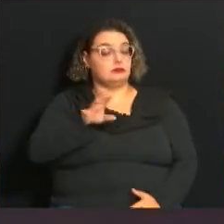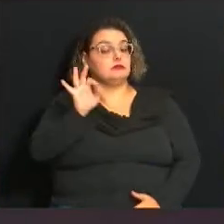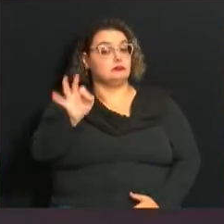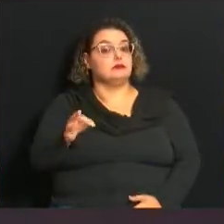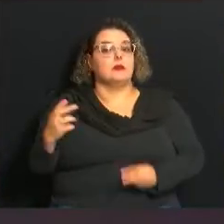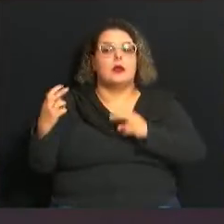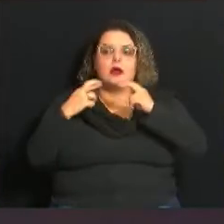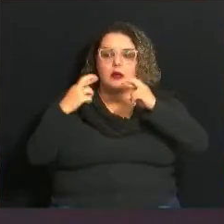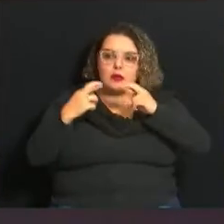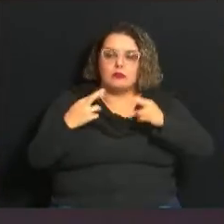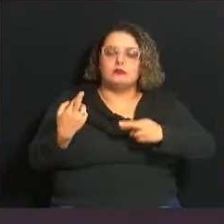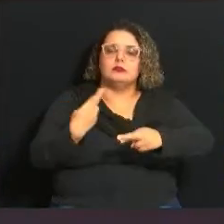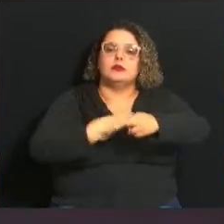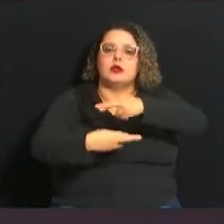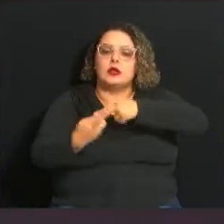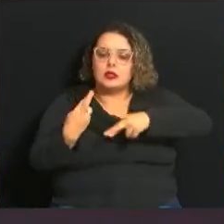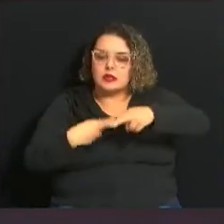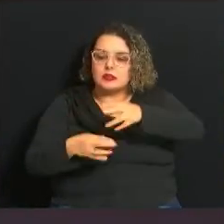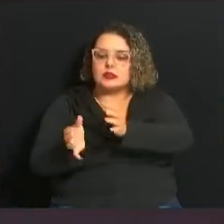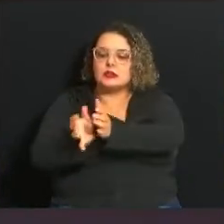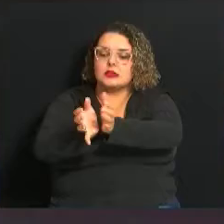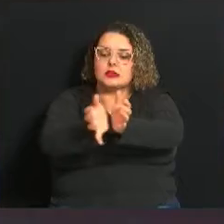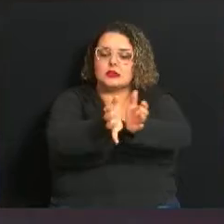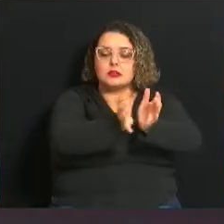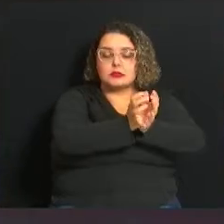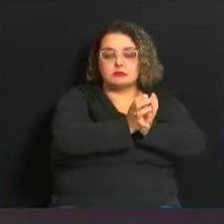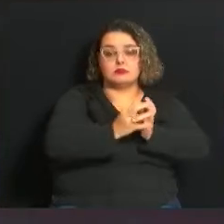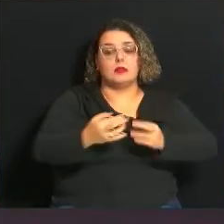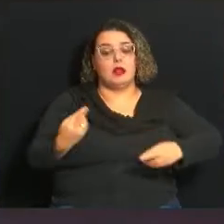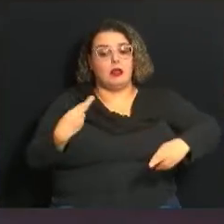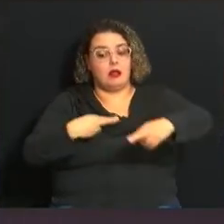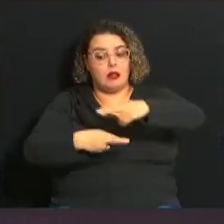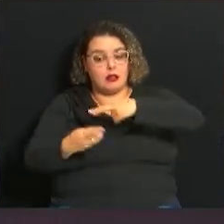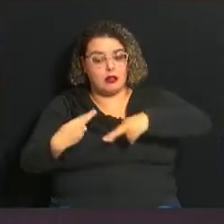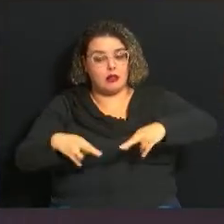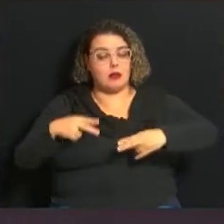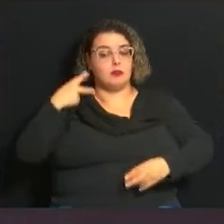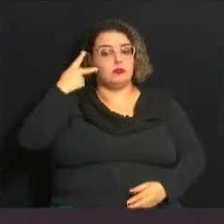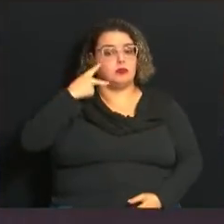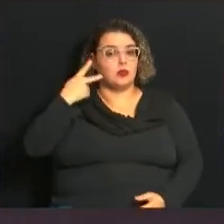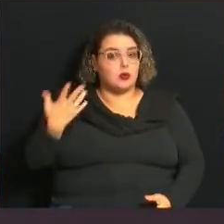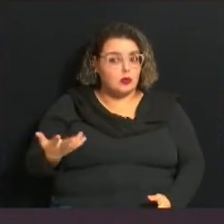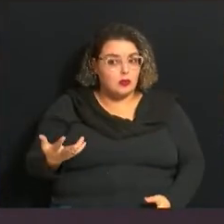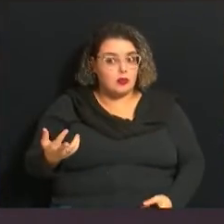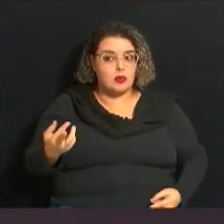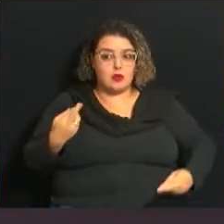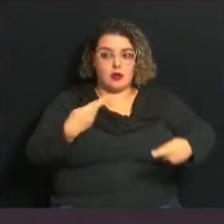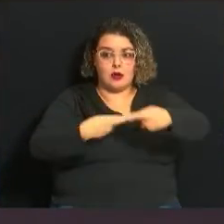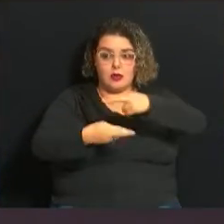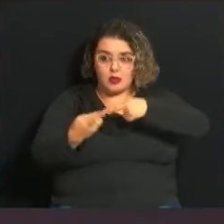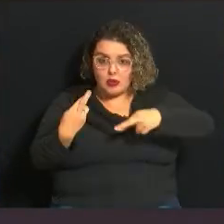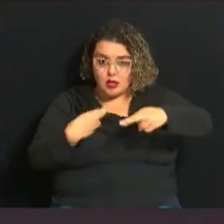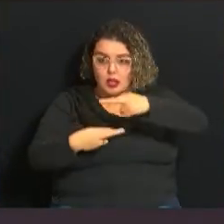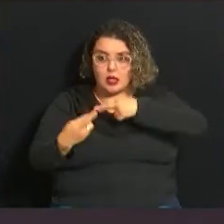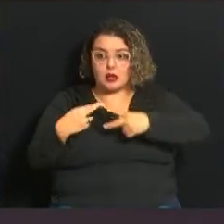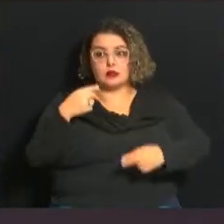as relações desses grupos, relações com políticos, relações com